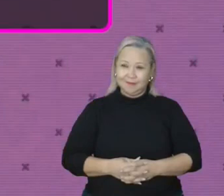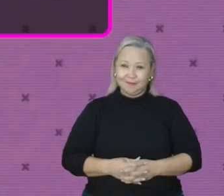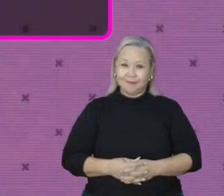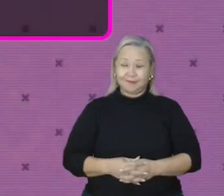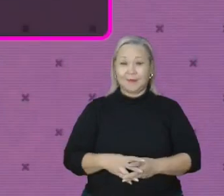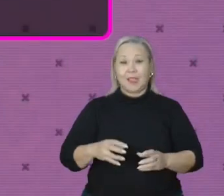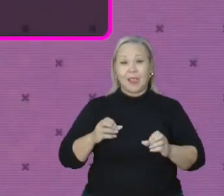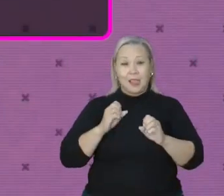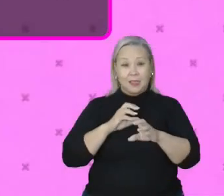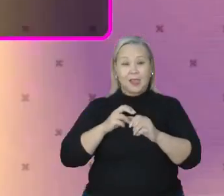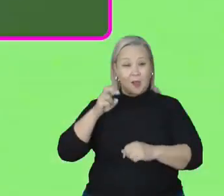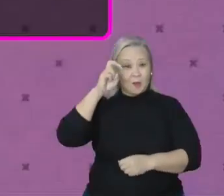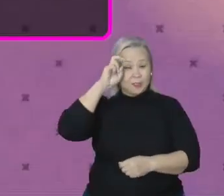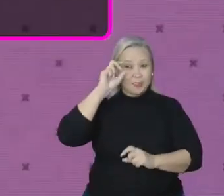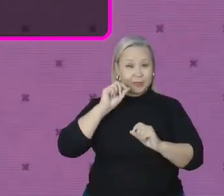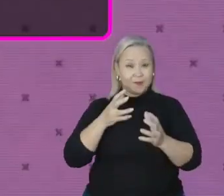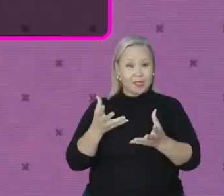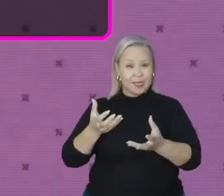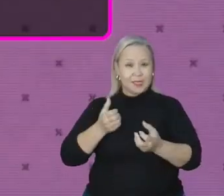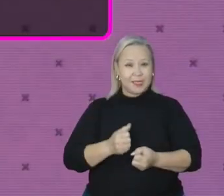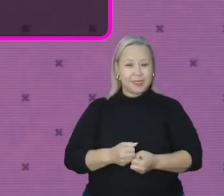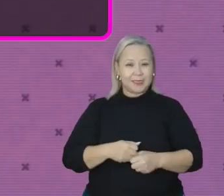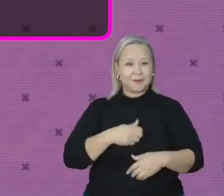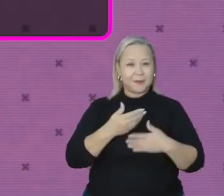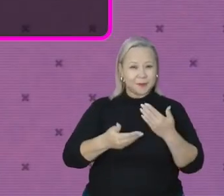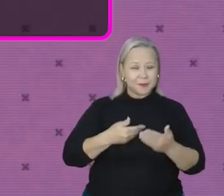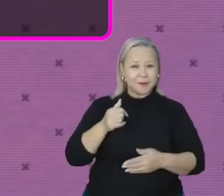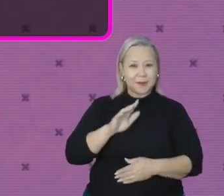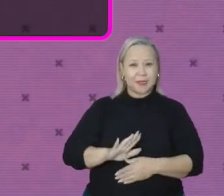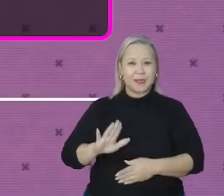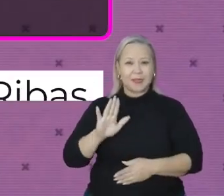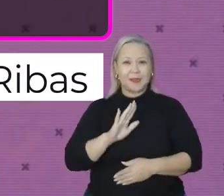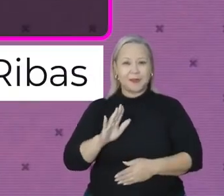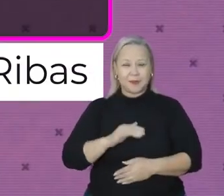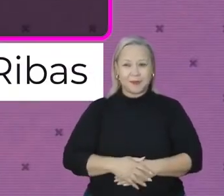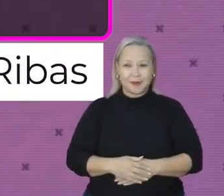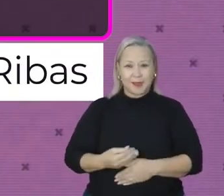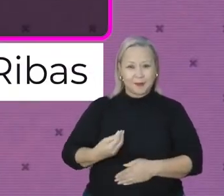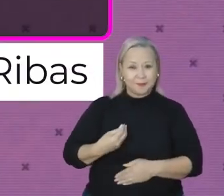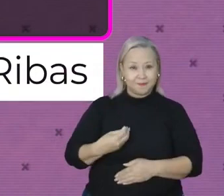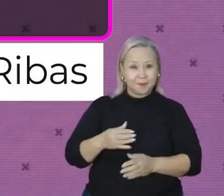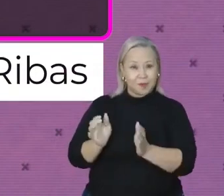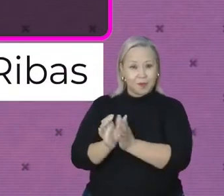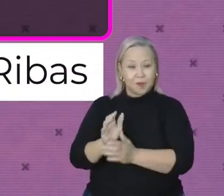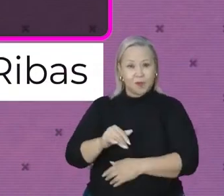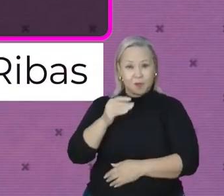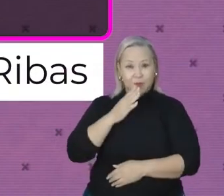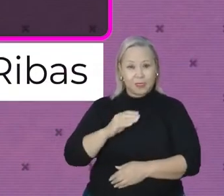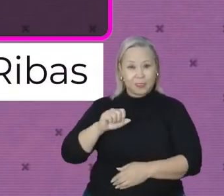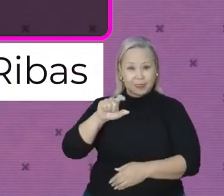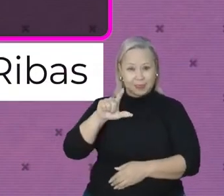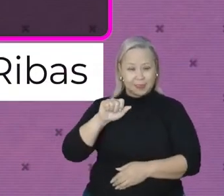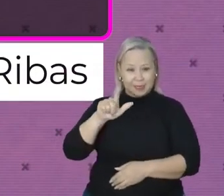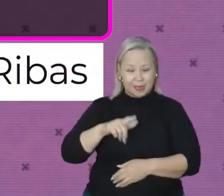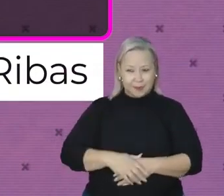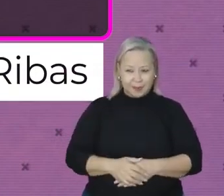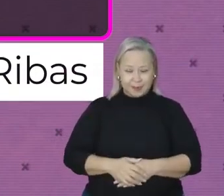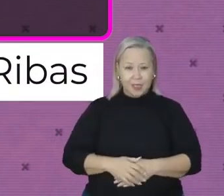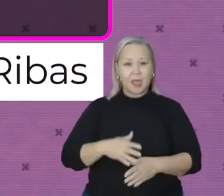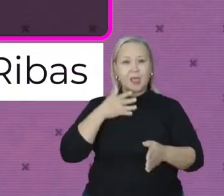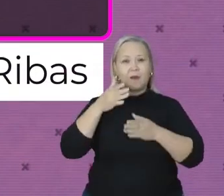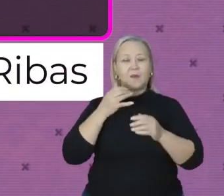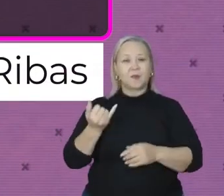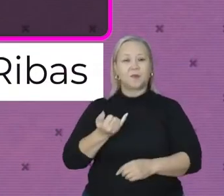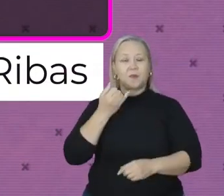Na aula desta quinta-feira, recebemos a articuladora nacional da Liga Brasileira de Lésbicas, Léo Ribas. Ela falou sobre a importância